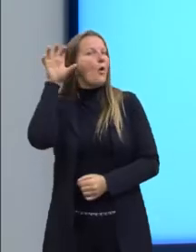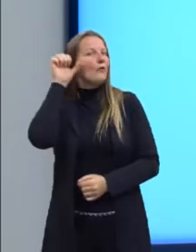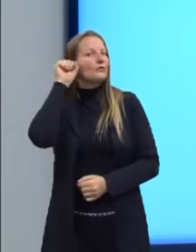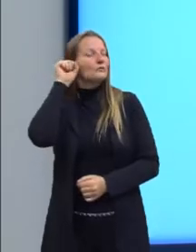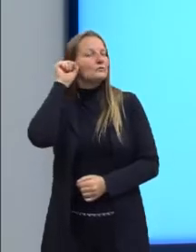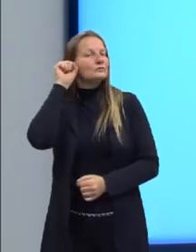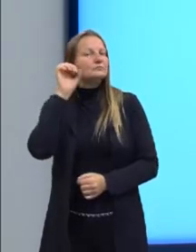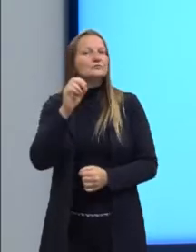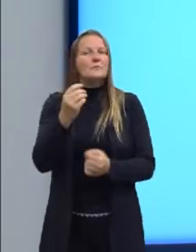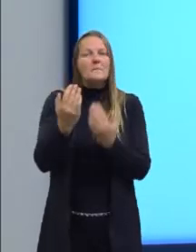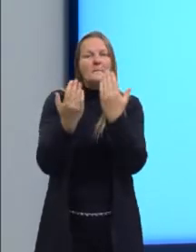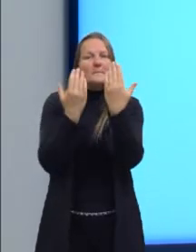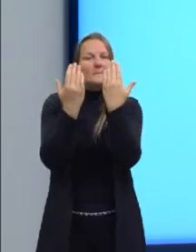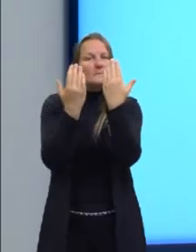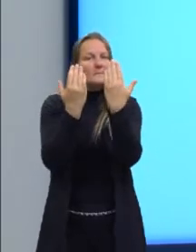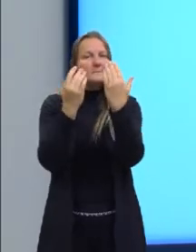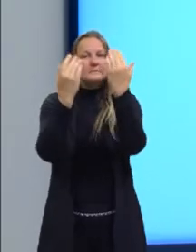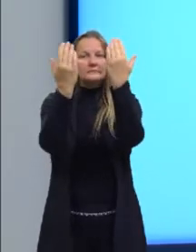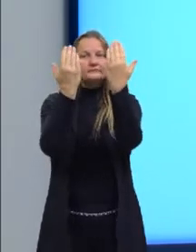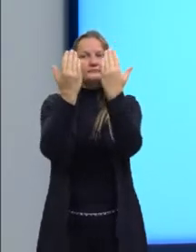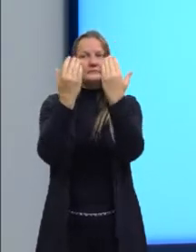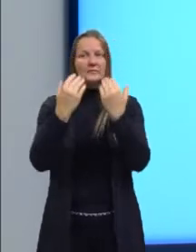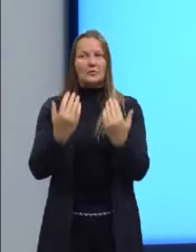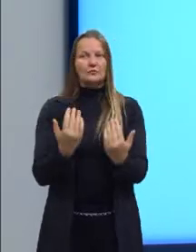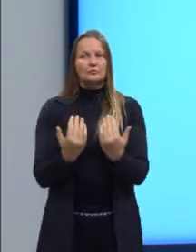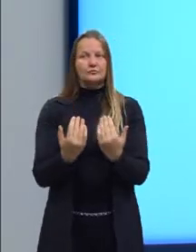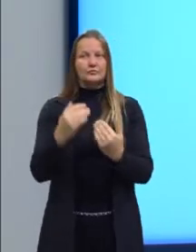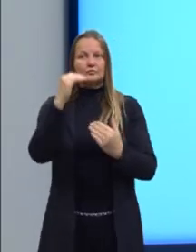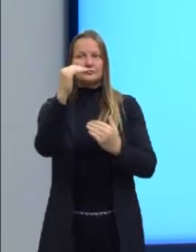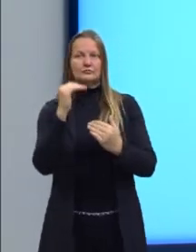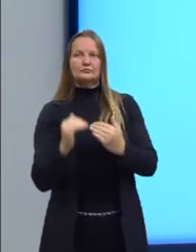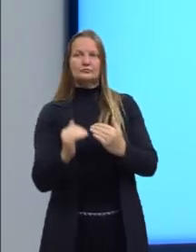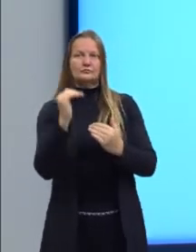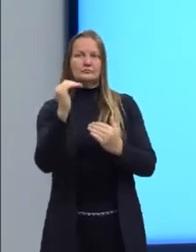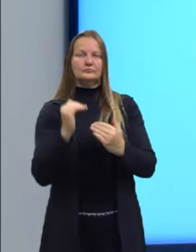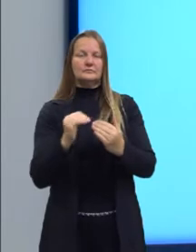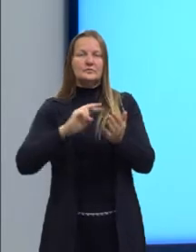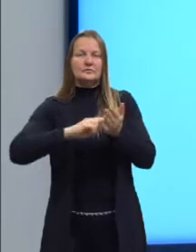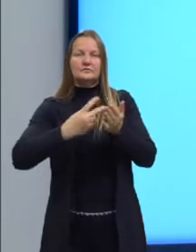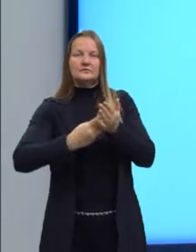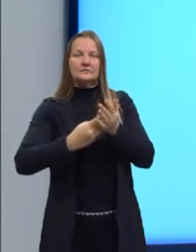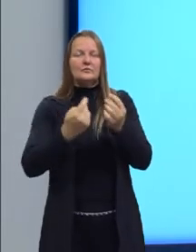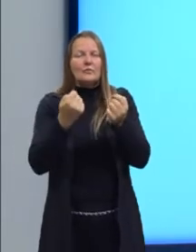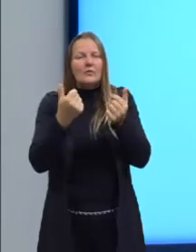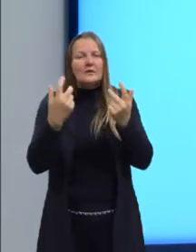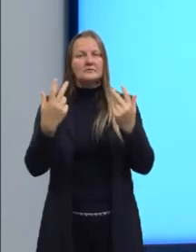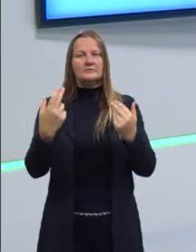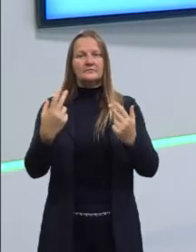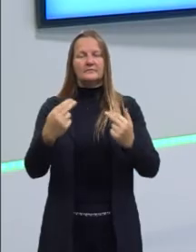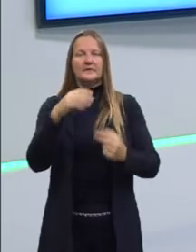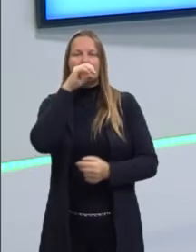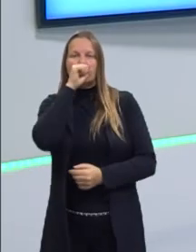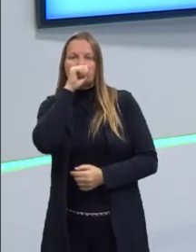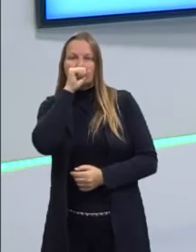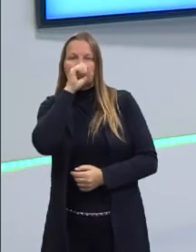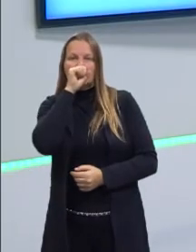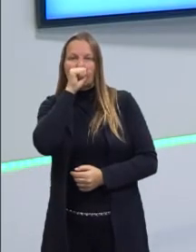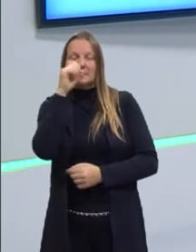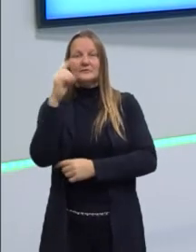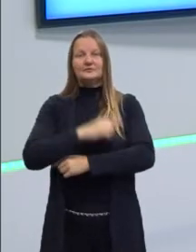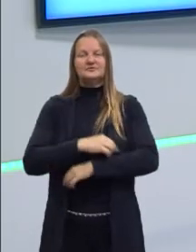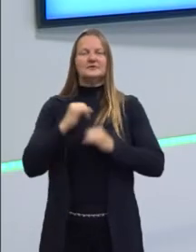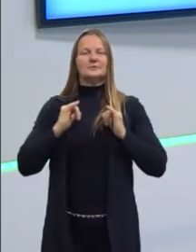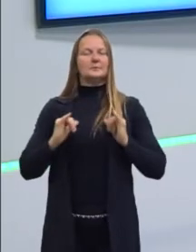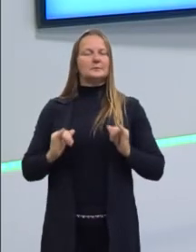elementos que podem ser comprados por que embase ali de significado de são semelhantes sábado é um dia